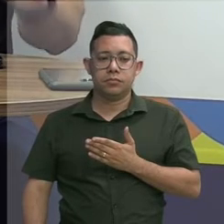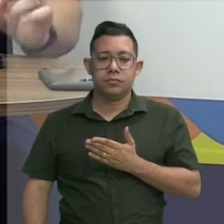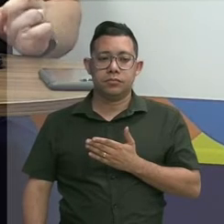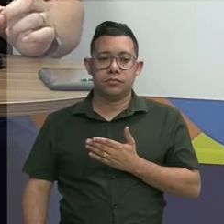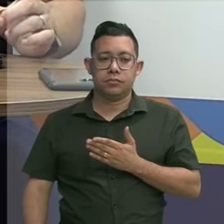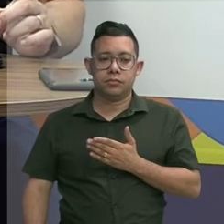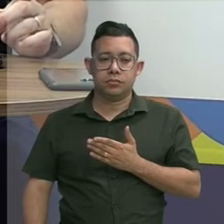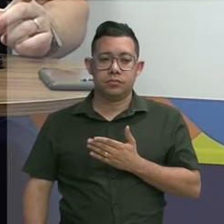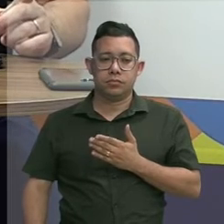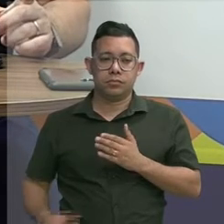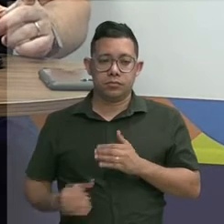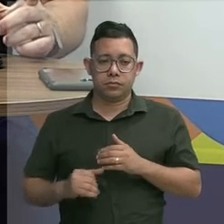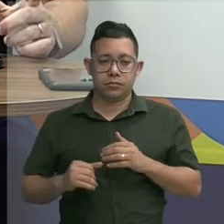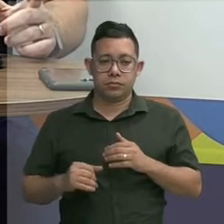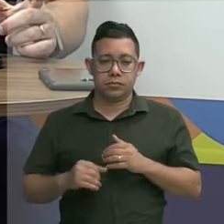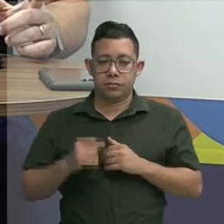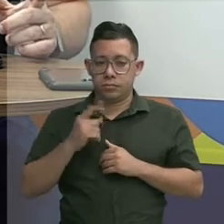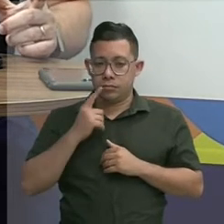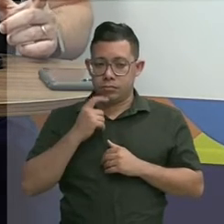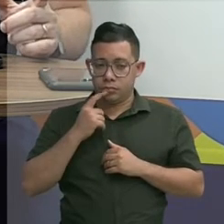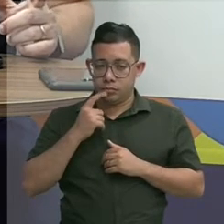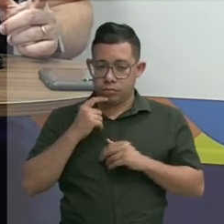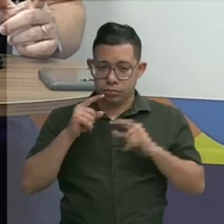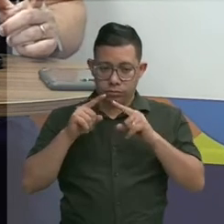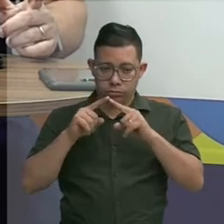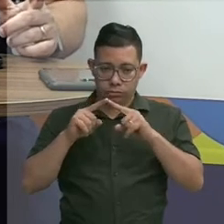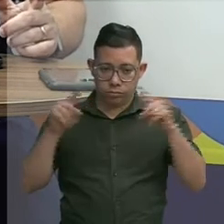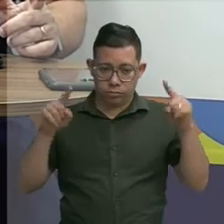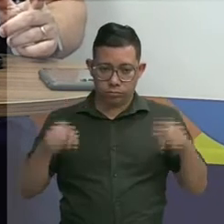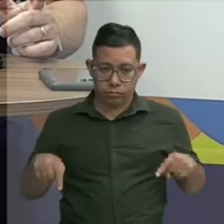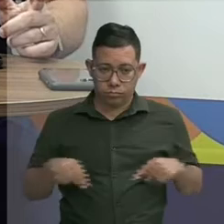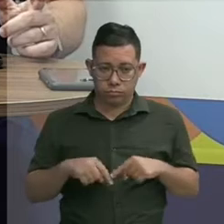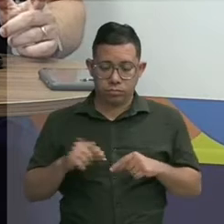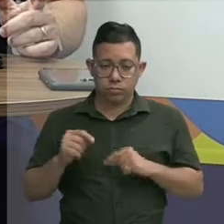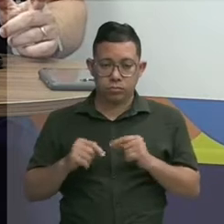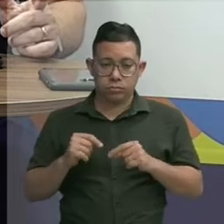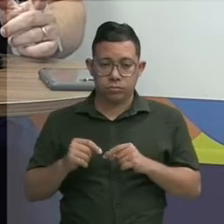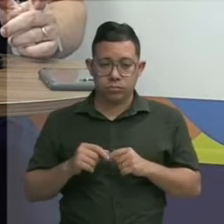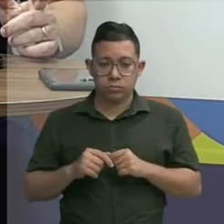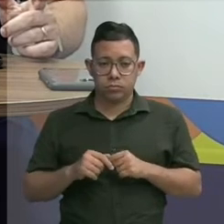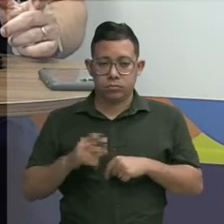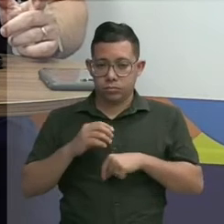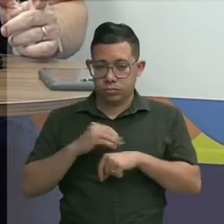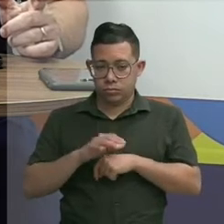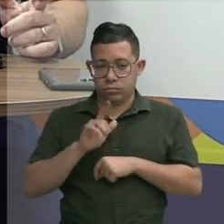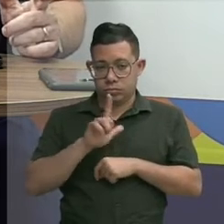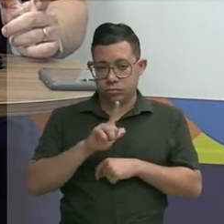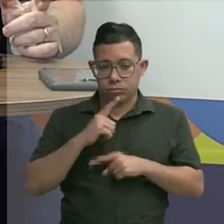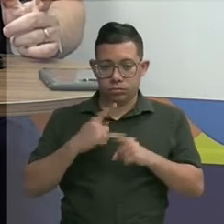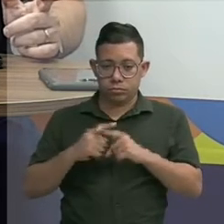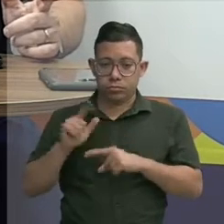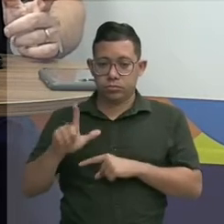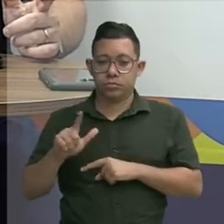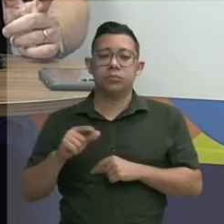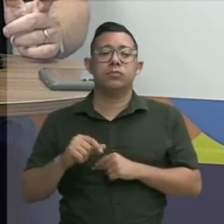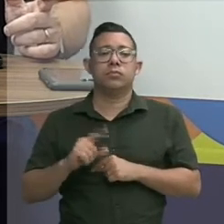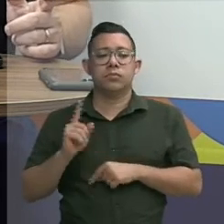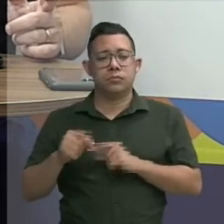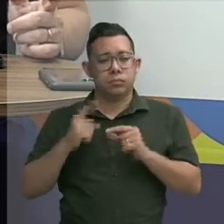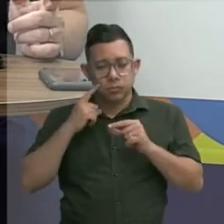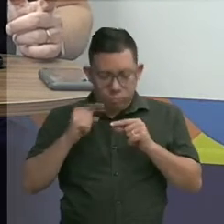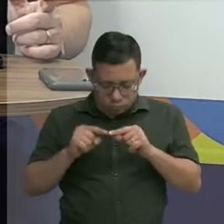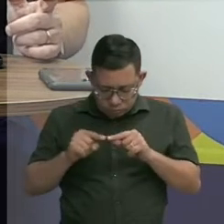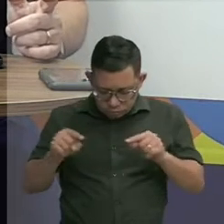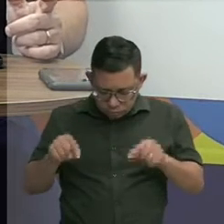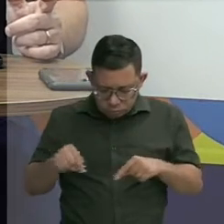maior é um quadrado então lembre a cara do quadrado e lado resinada tá bom fica a dica e a parte que está em branco um retângulo